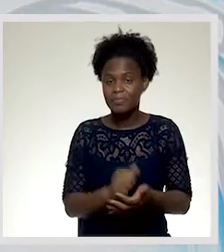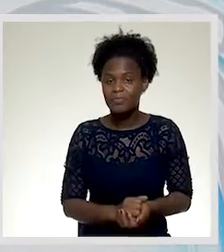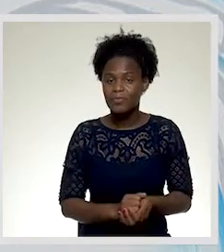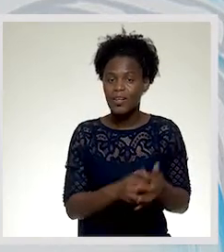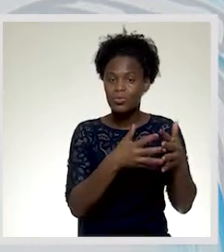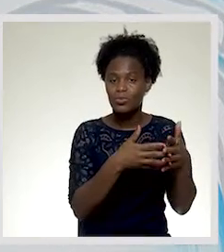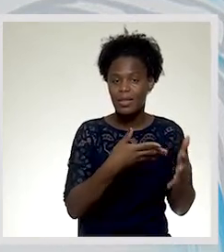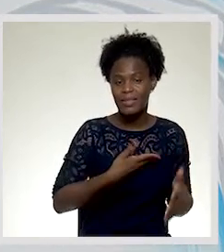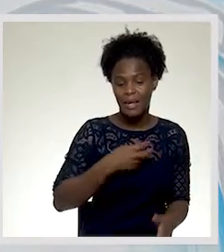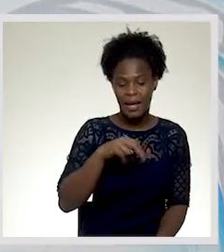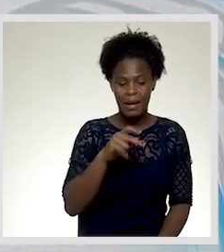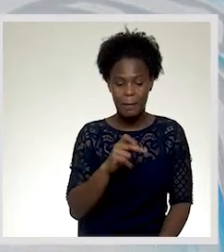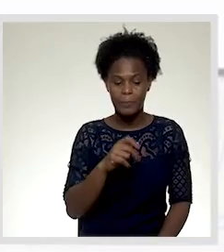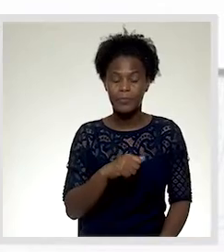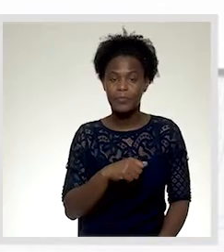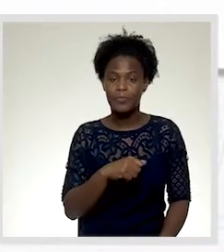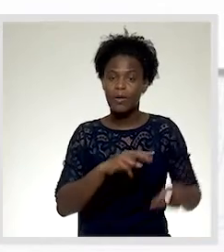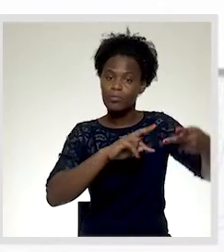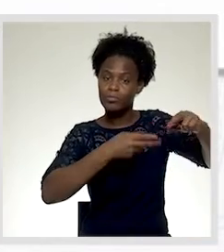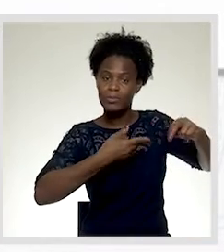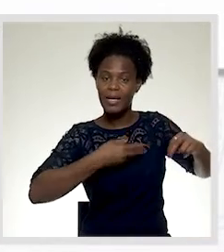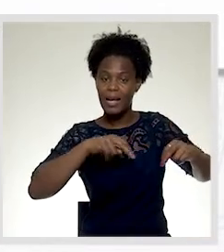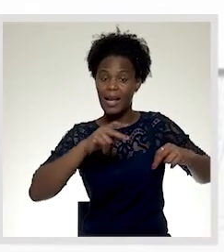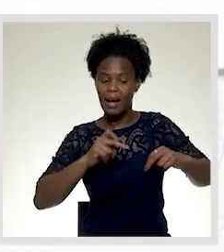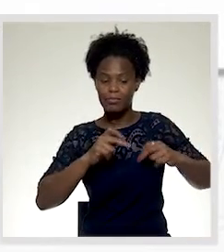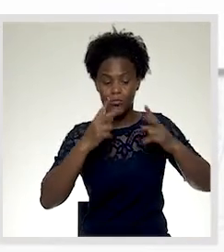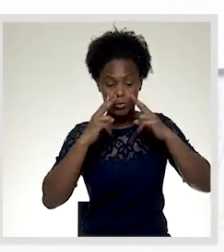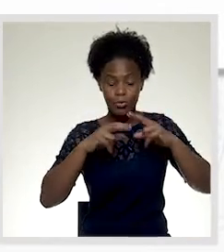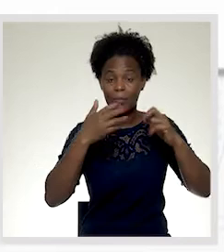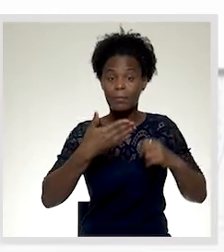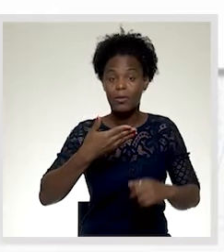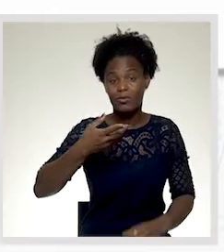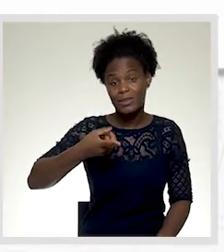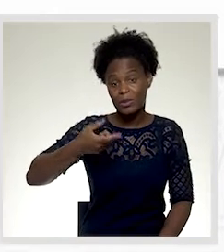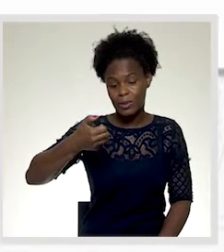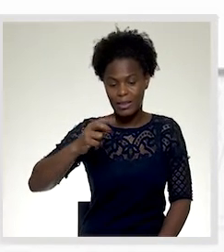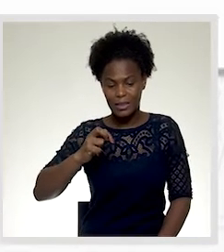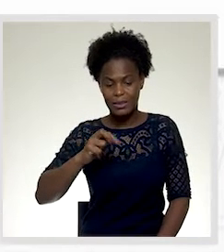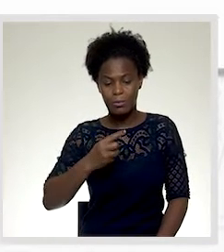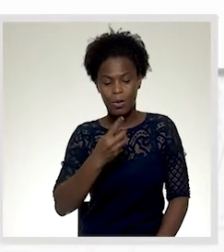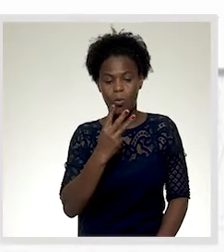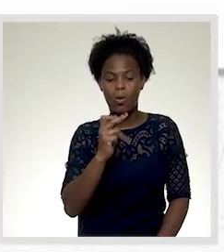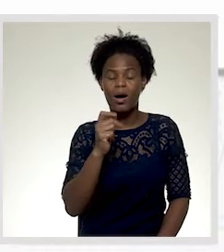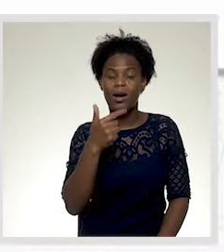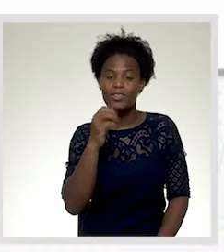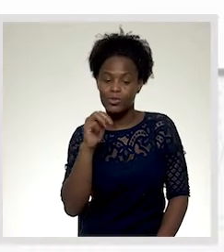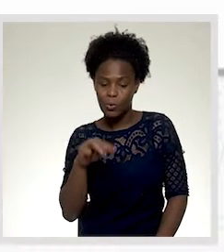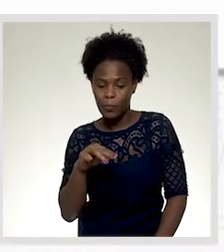ver isso. A estrutura do DNA. A molécula do DNA foi descoberta em 1953 pelo Watson e